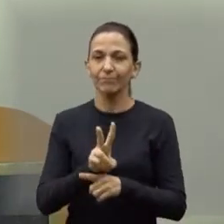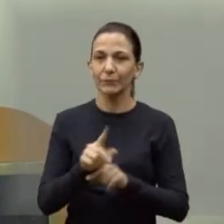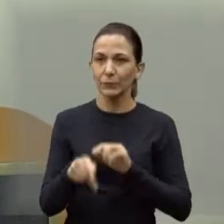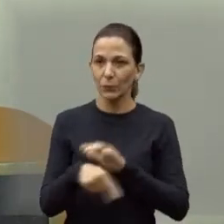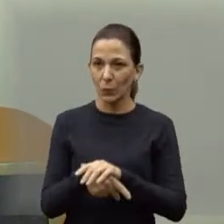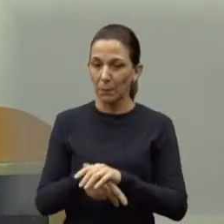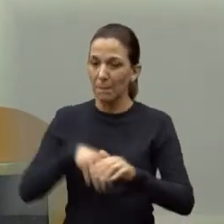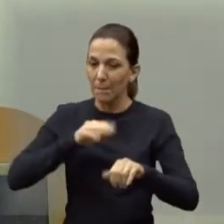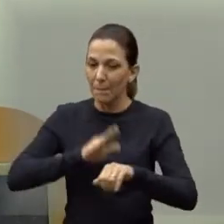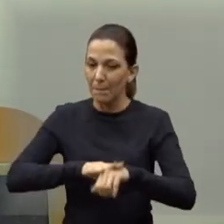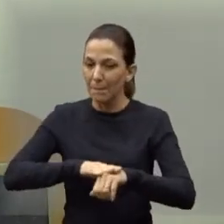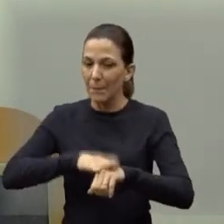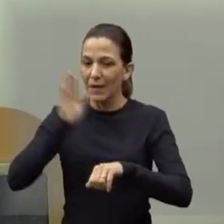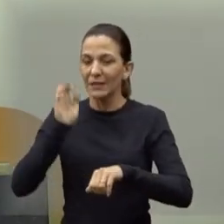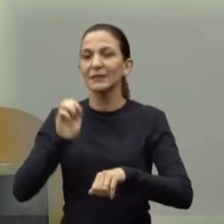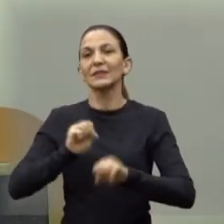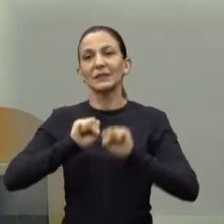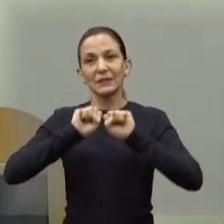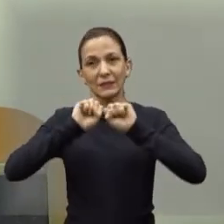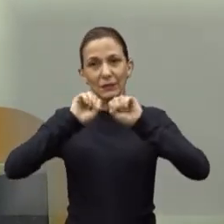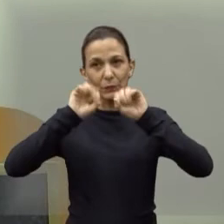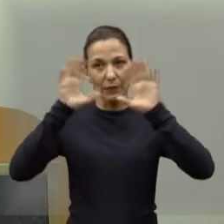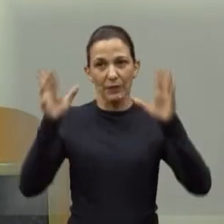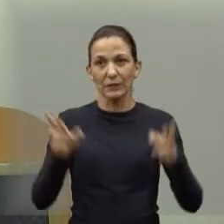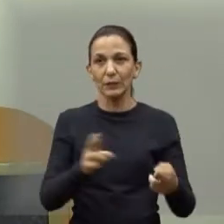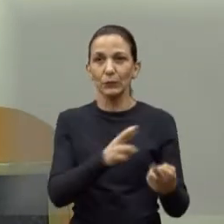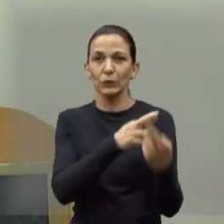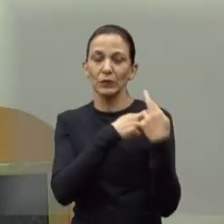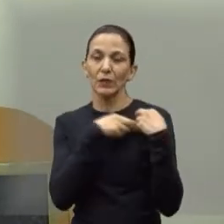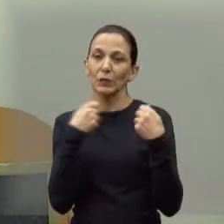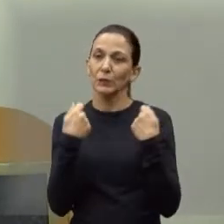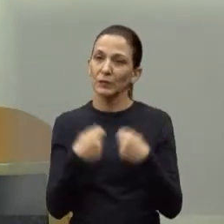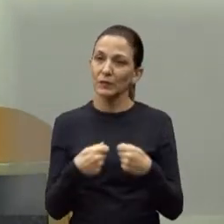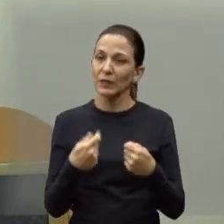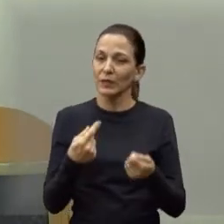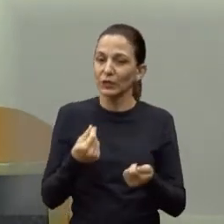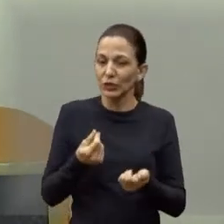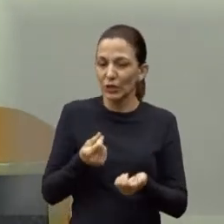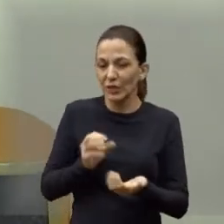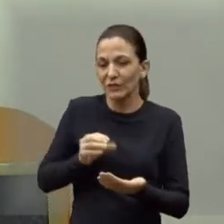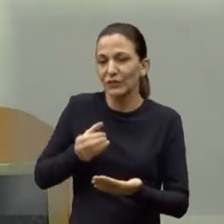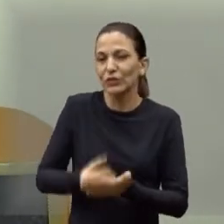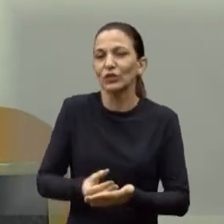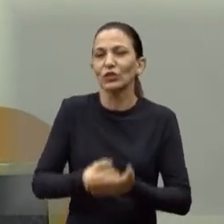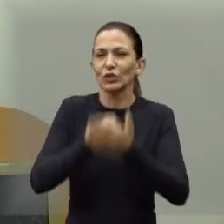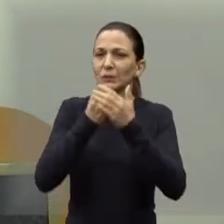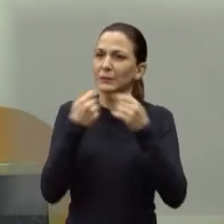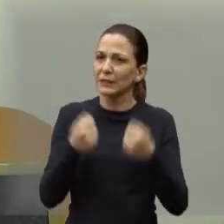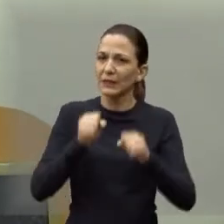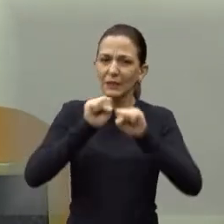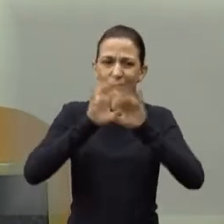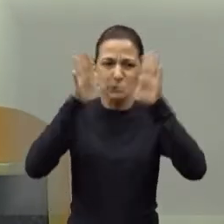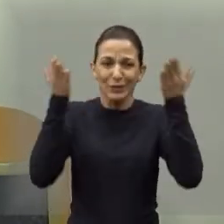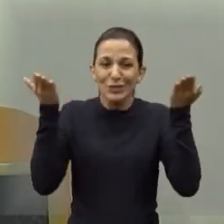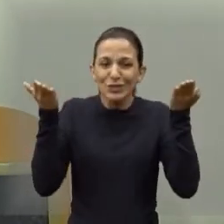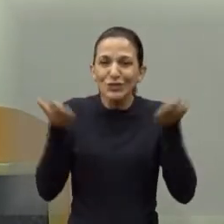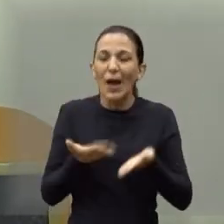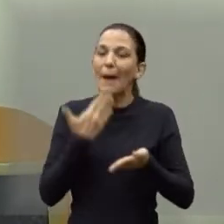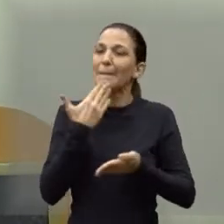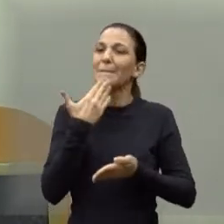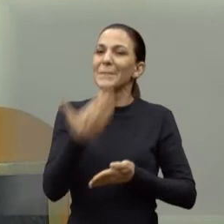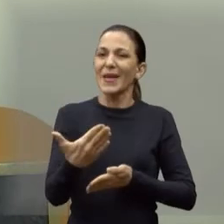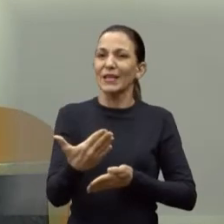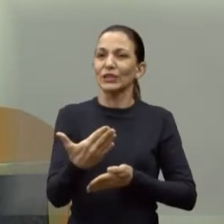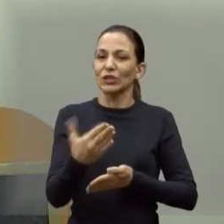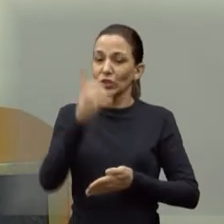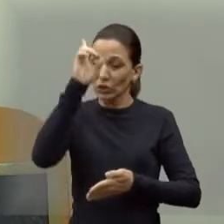e precisa mais transparência e mais responsabilidade no uso do dinheiro público, transparência já, é o que se pede, é o